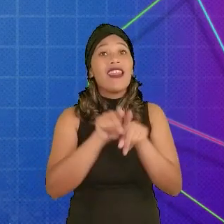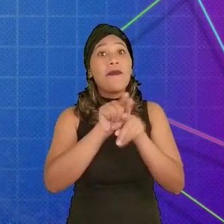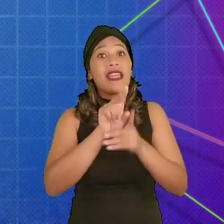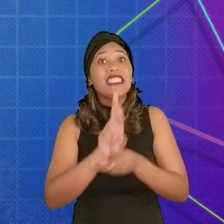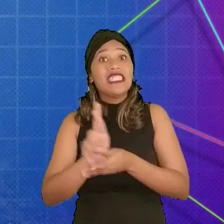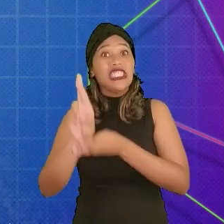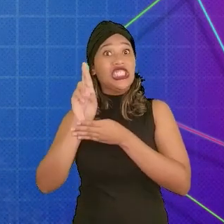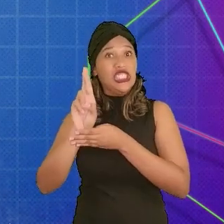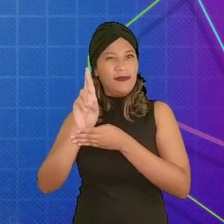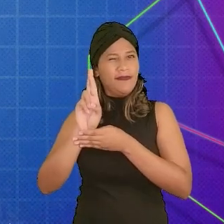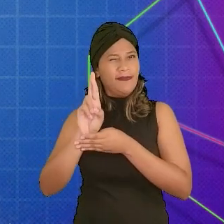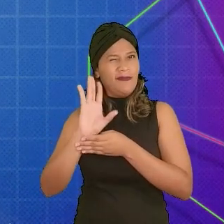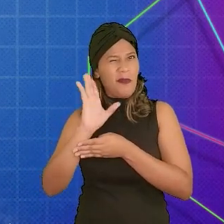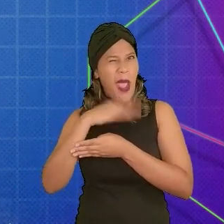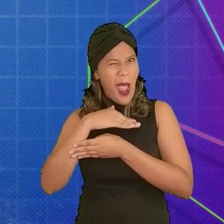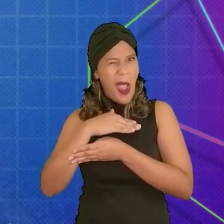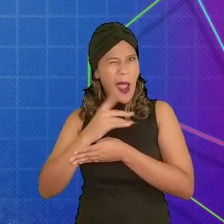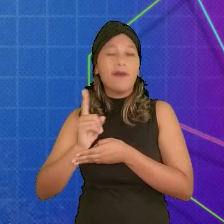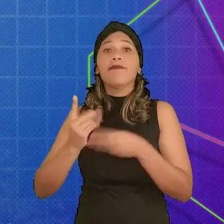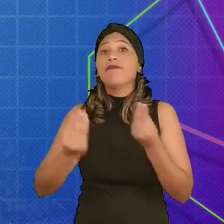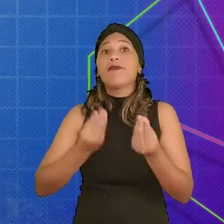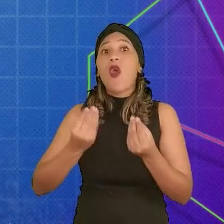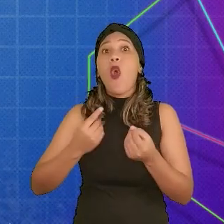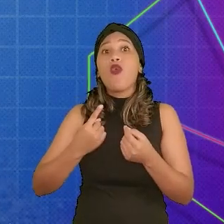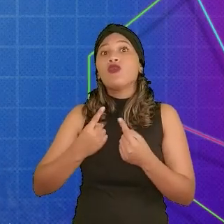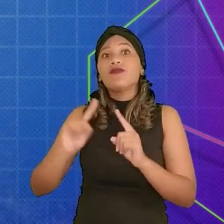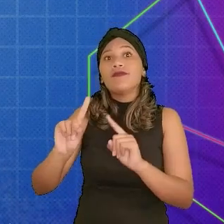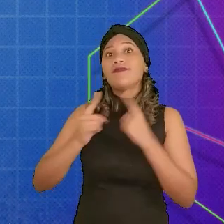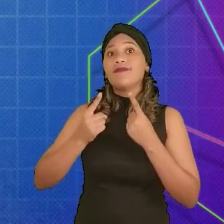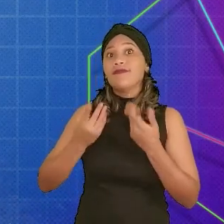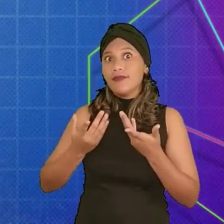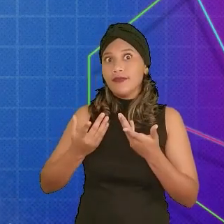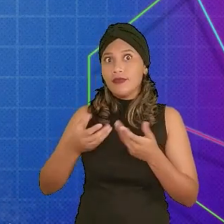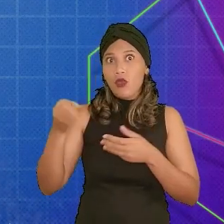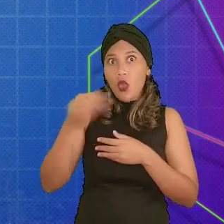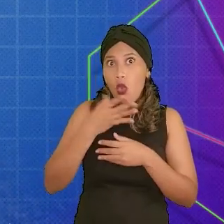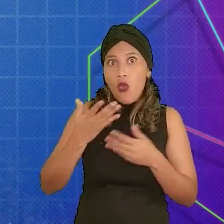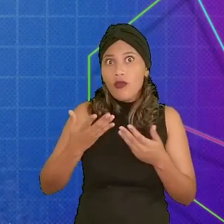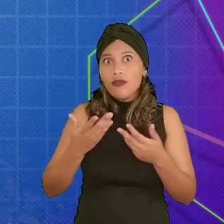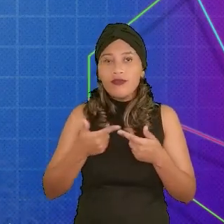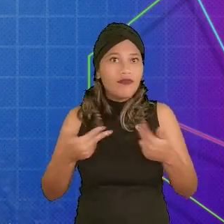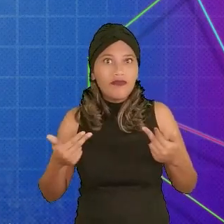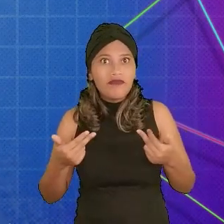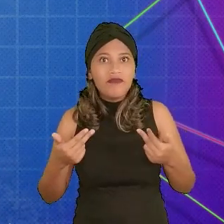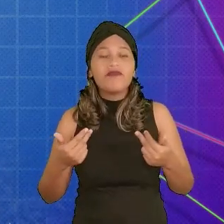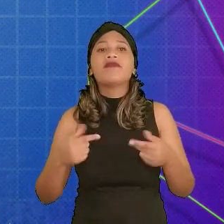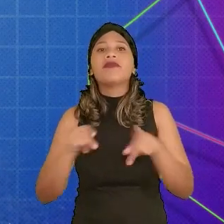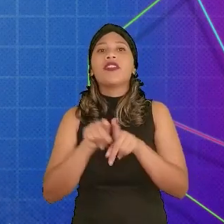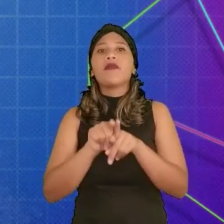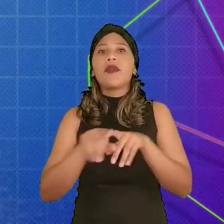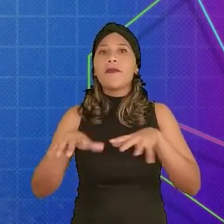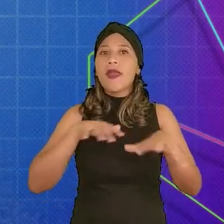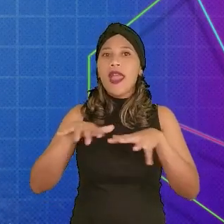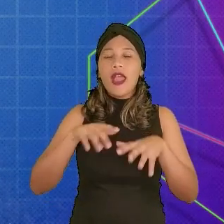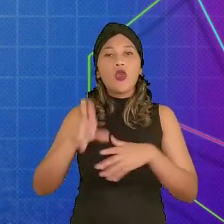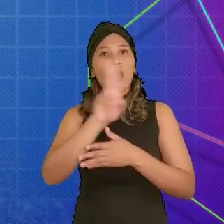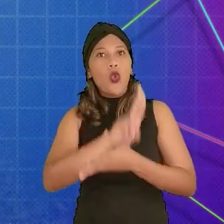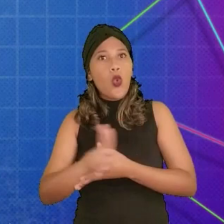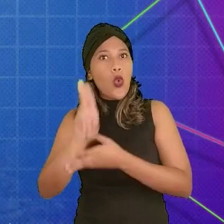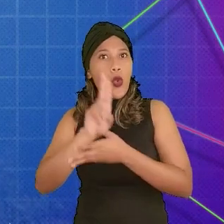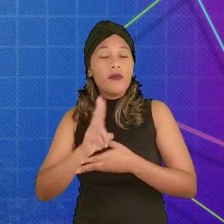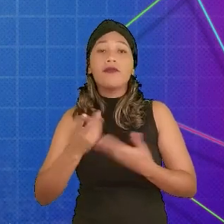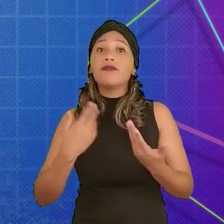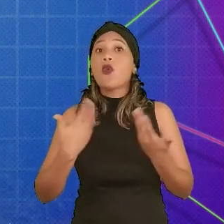chefes introduzidos e utilizados. Quais são os inimigos dessa fase? Tem um novo? Mecânicas introduzidas e